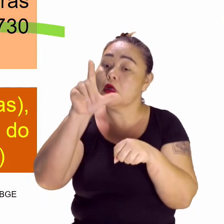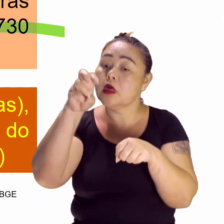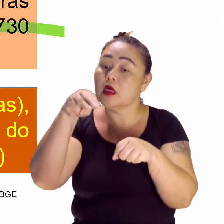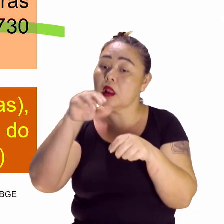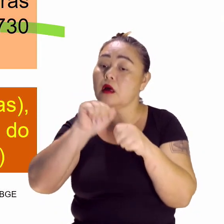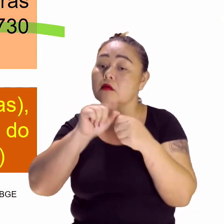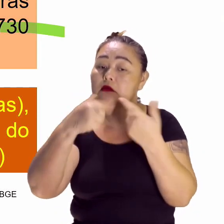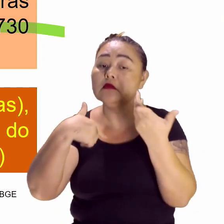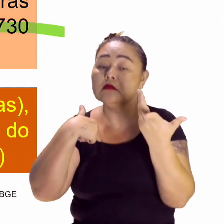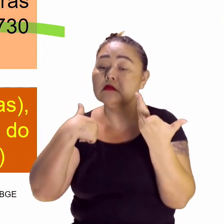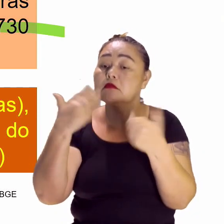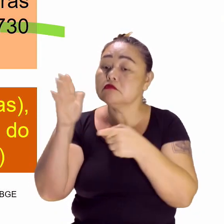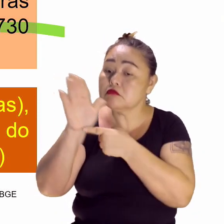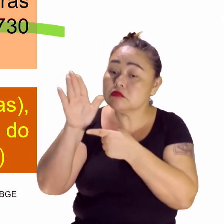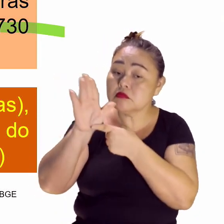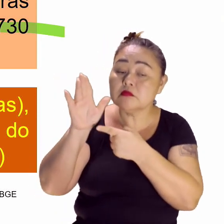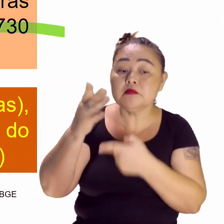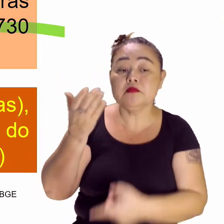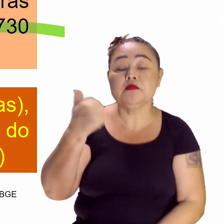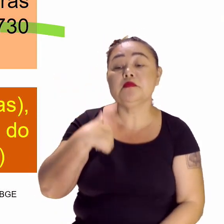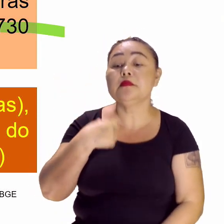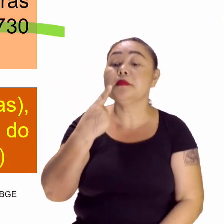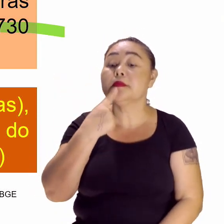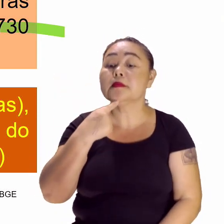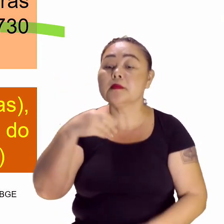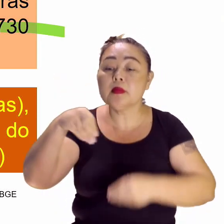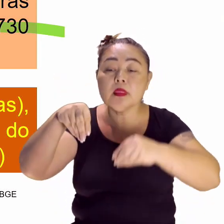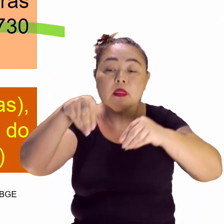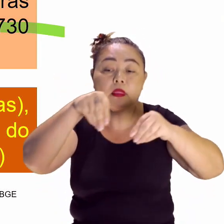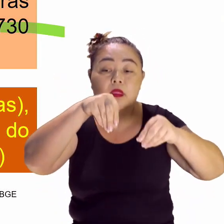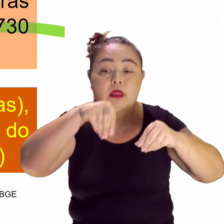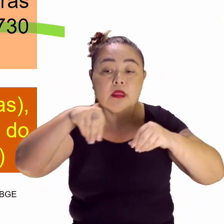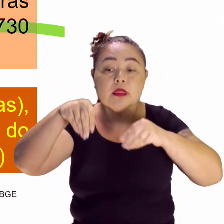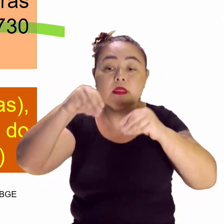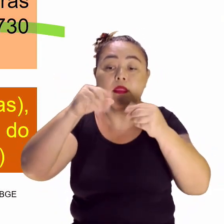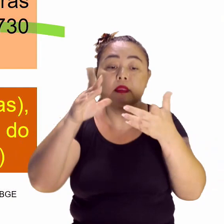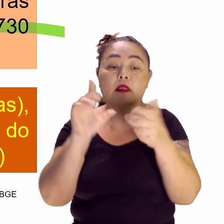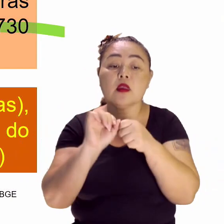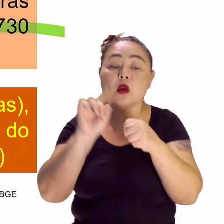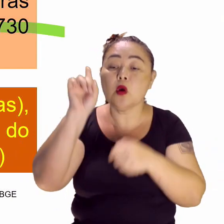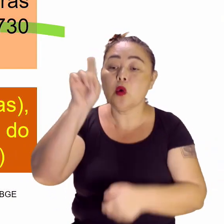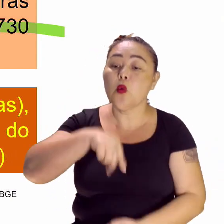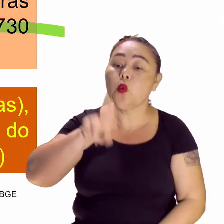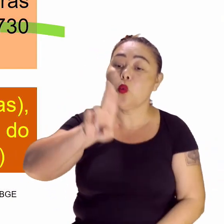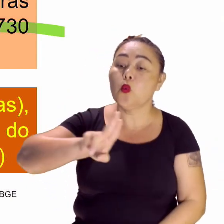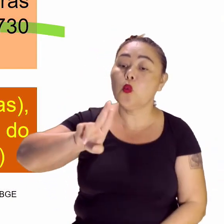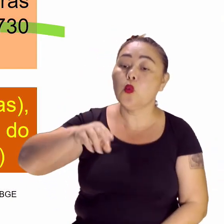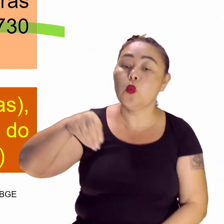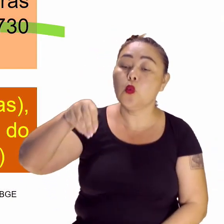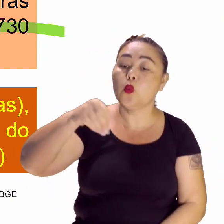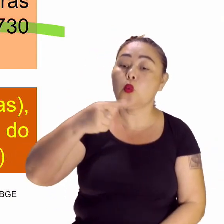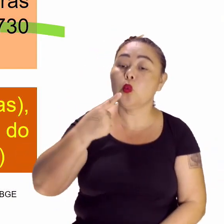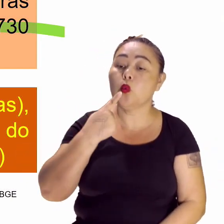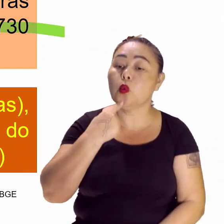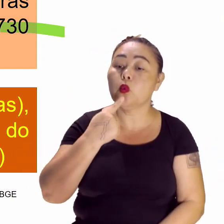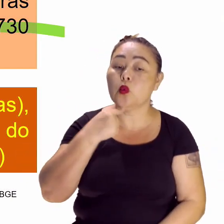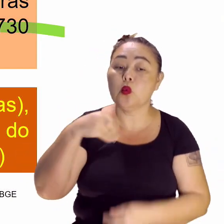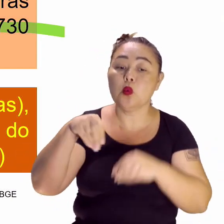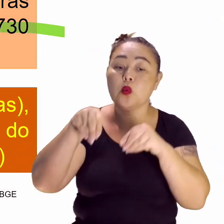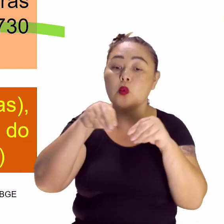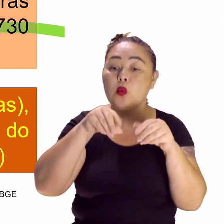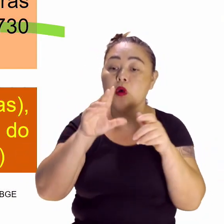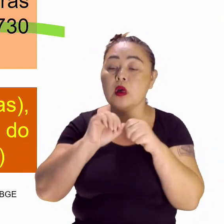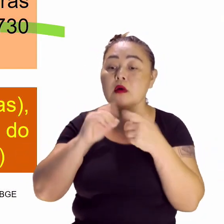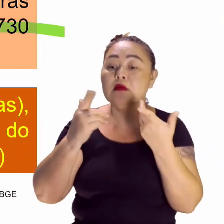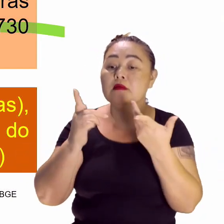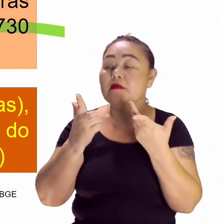menos favorece essa produção né e Urucu nós temos aonde é bastante utilizado né é o daí que a gente produz o